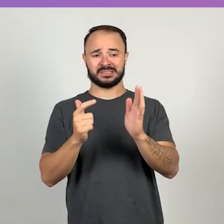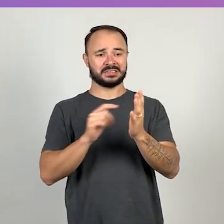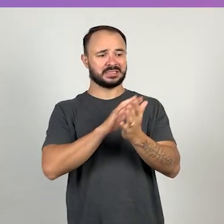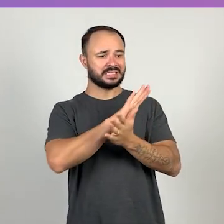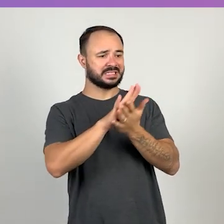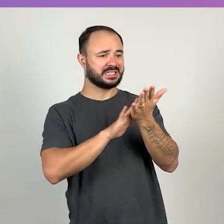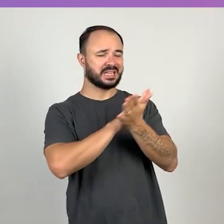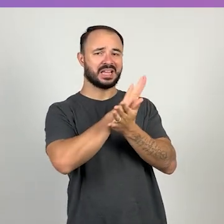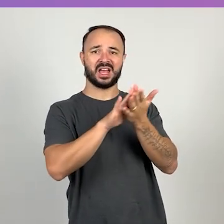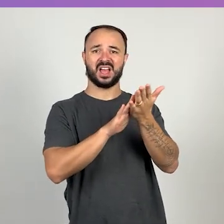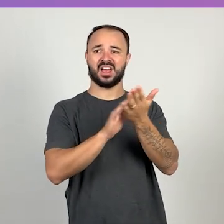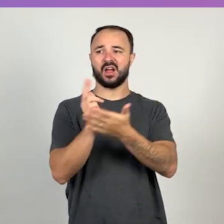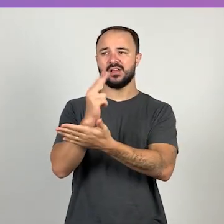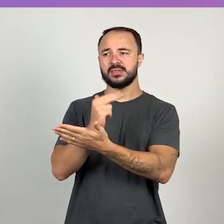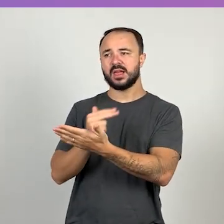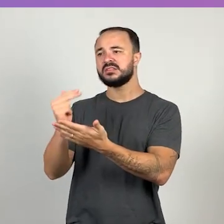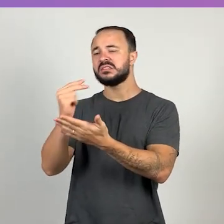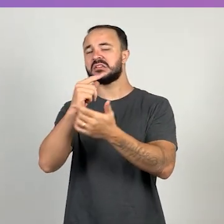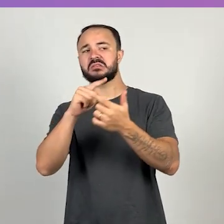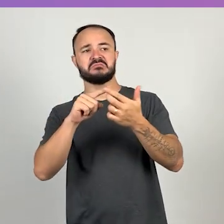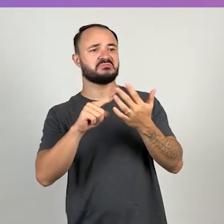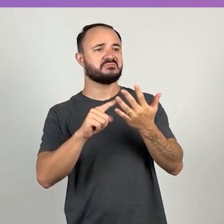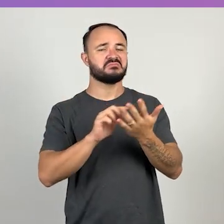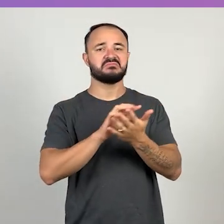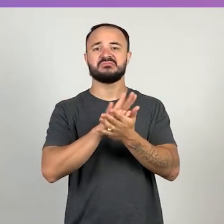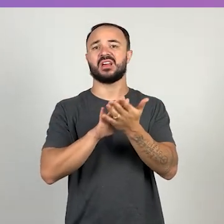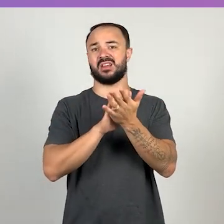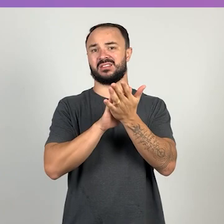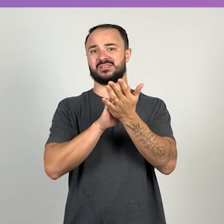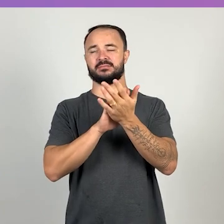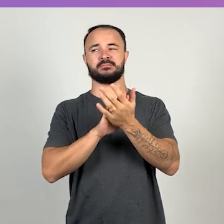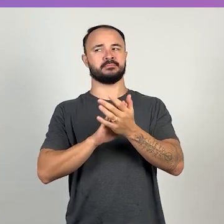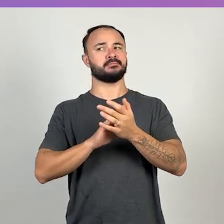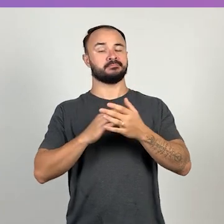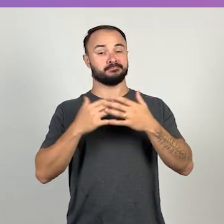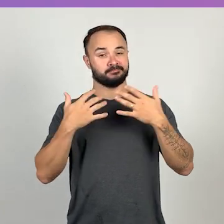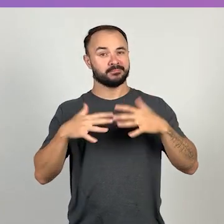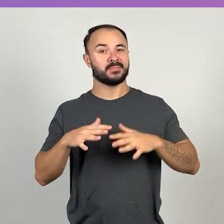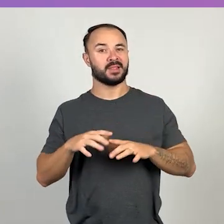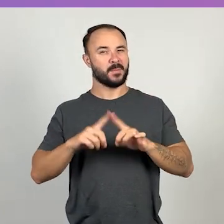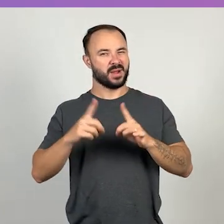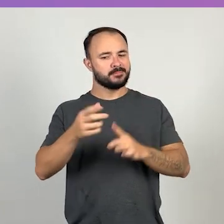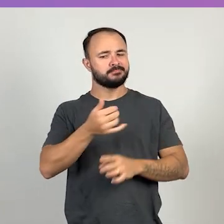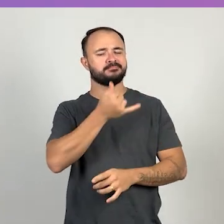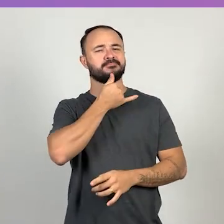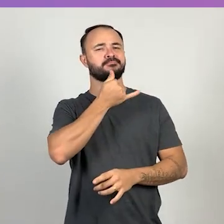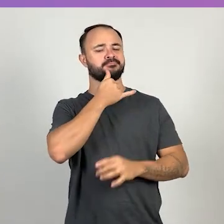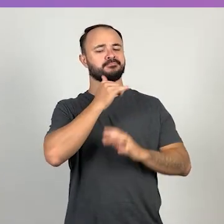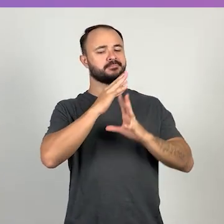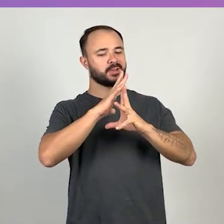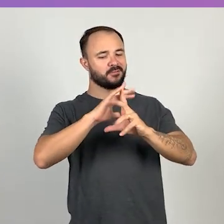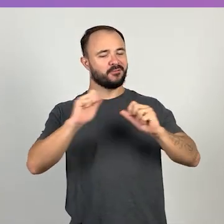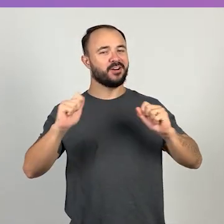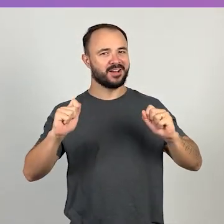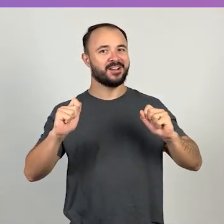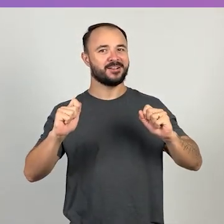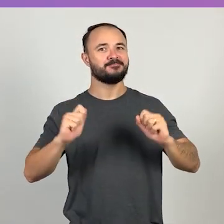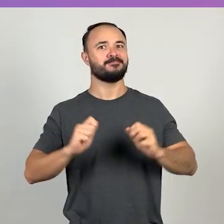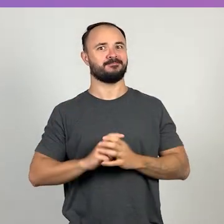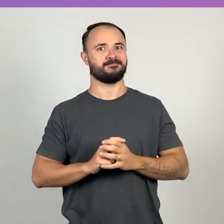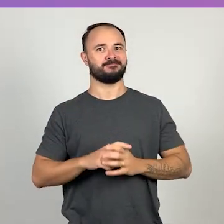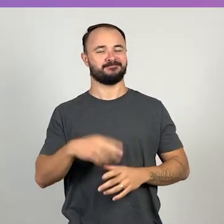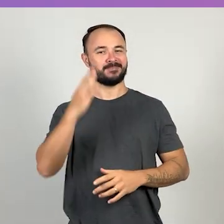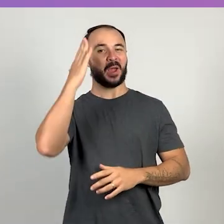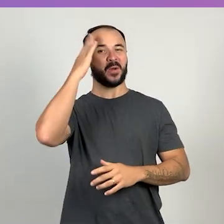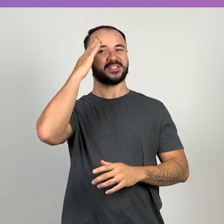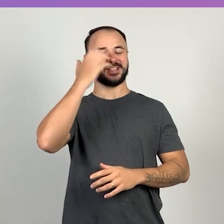tenho para mostrar? Ah, mas a tristeza uma hora vai passar e sei que a